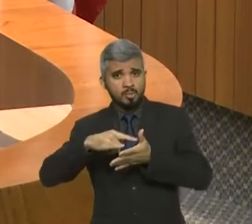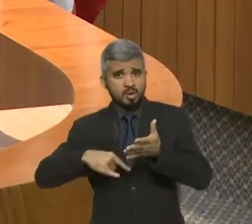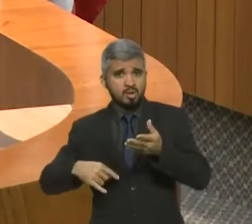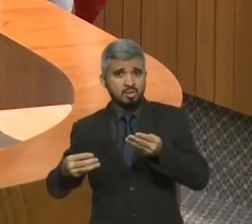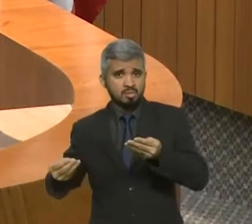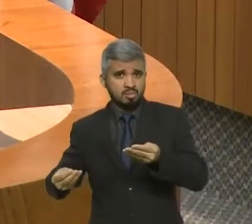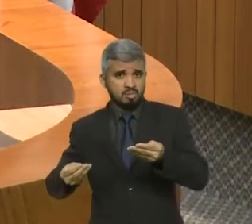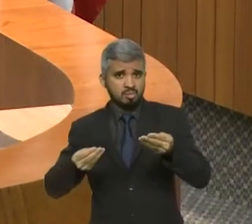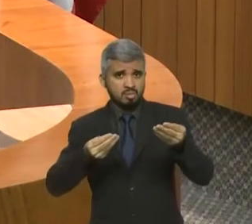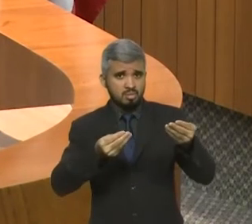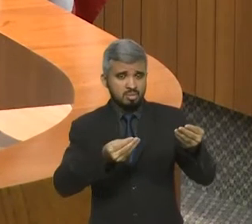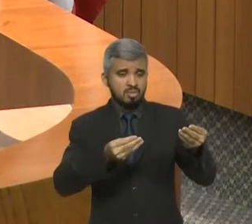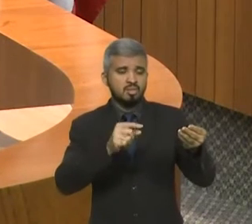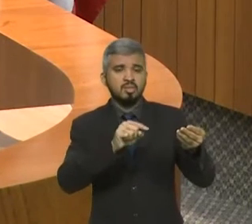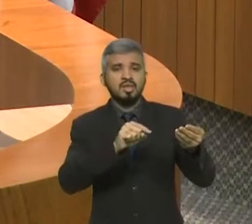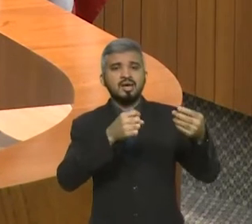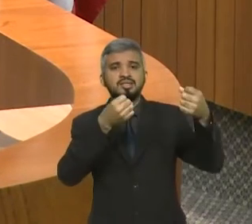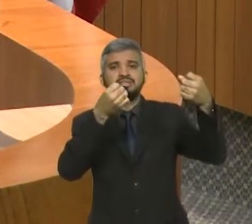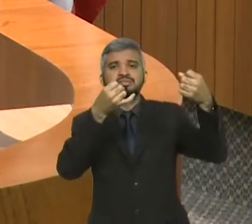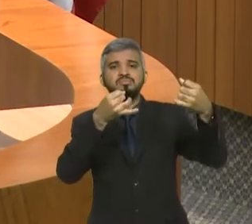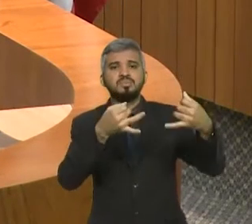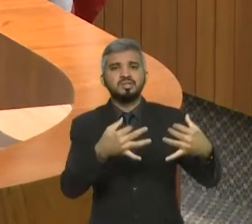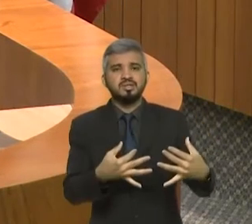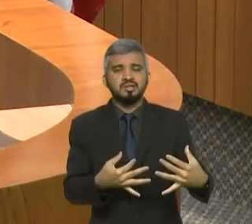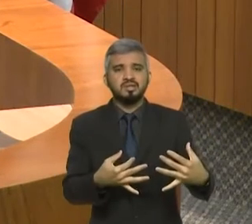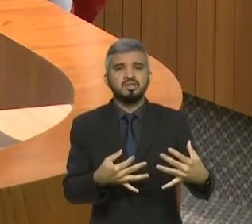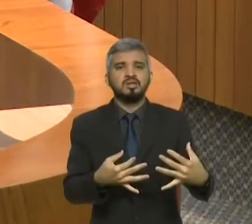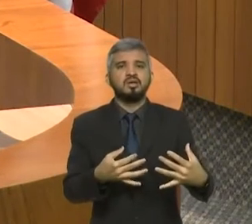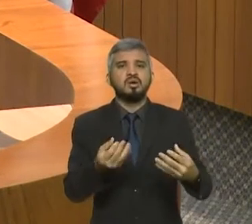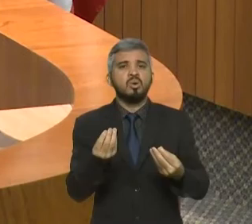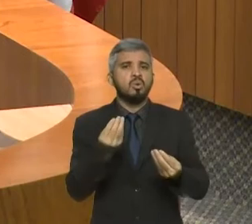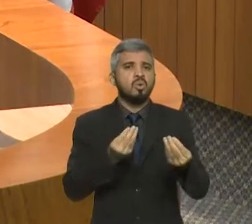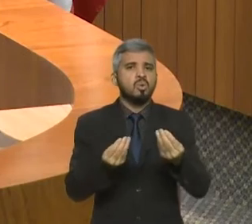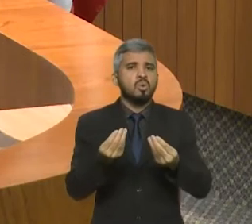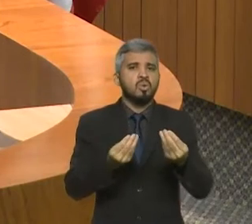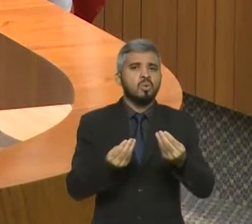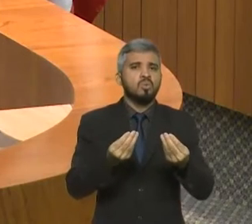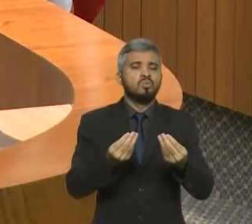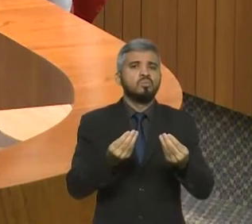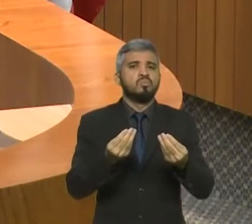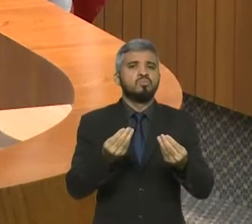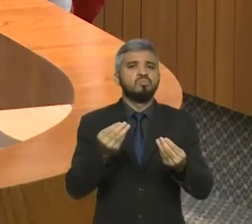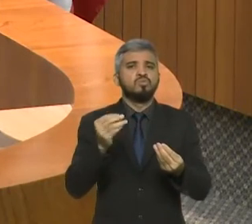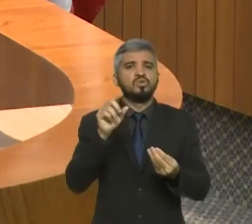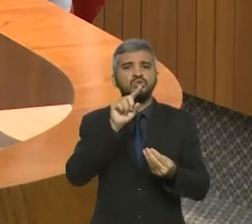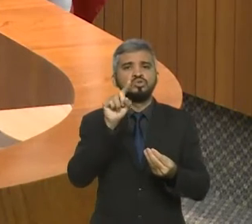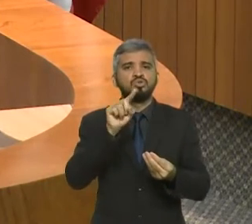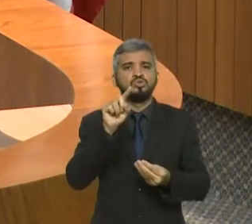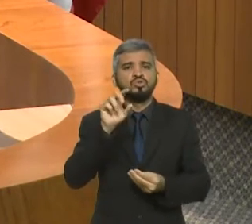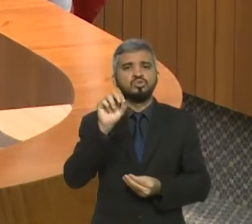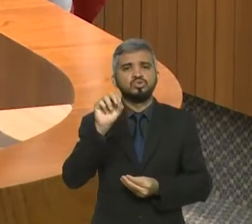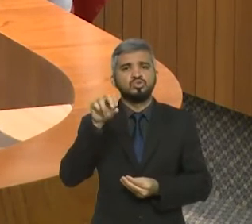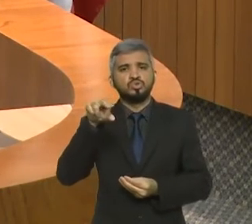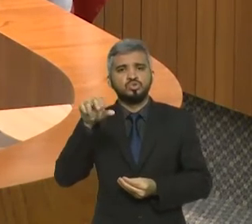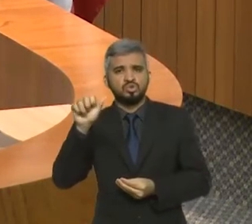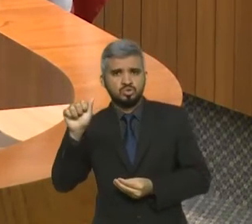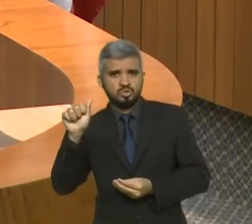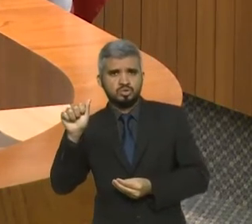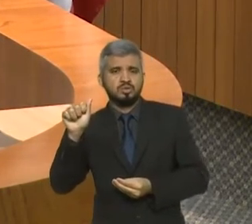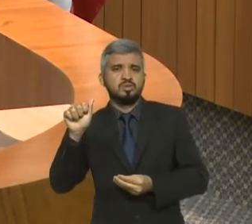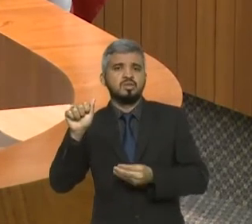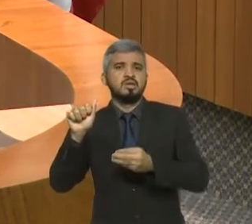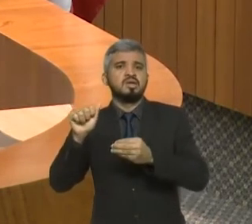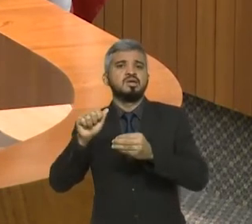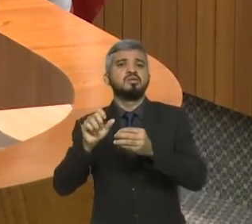professora Socorro Joaquim abriu os pronunciamentos e deu destaque para o lançamento do Programa para o Desenvolvimento Socioeconômico e Ambiental